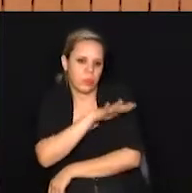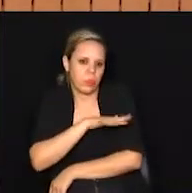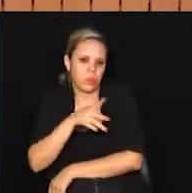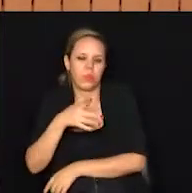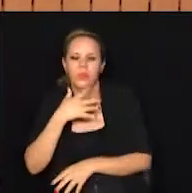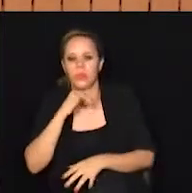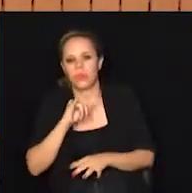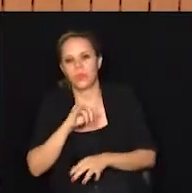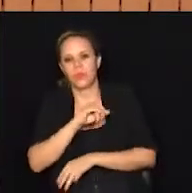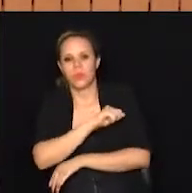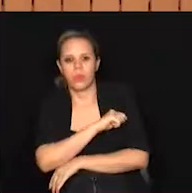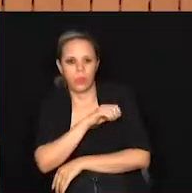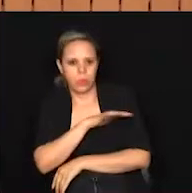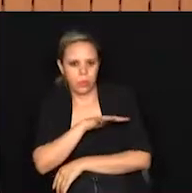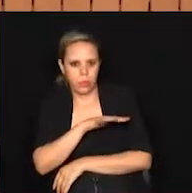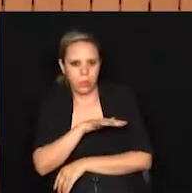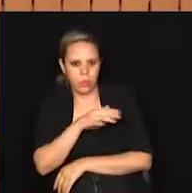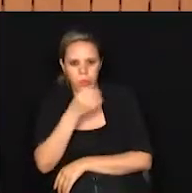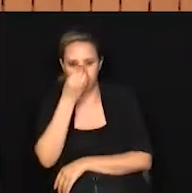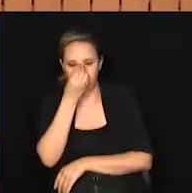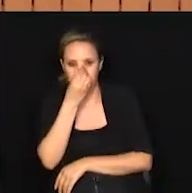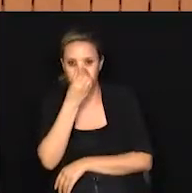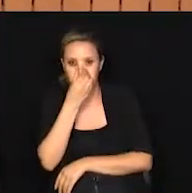uma trajetória